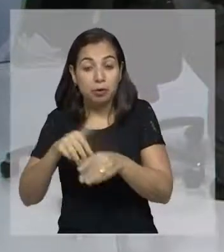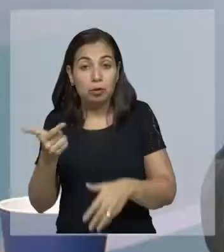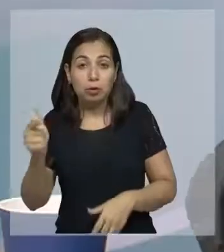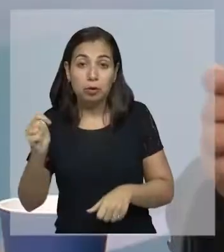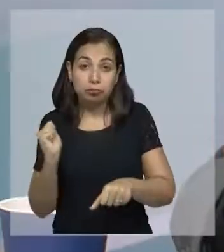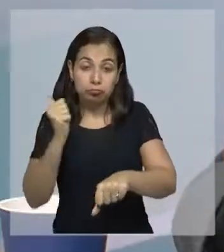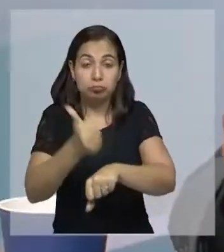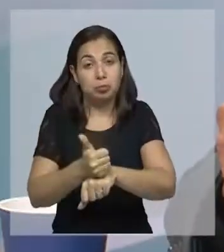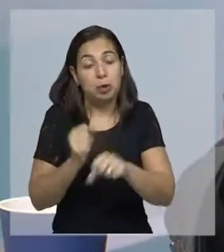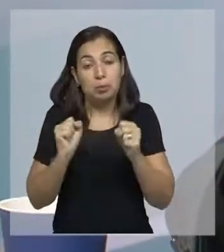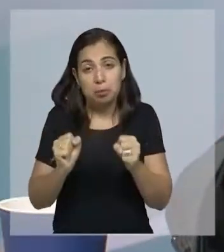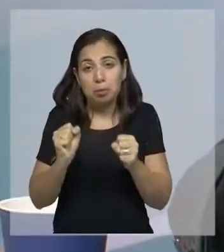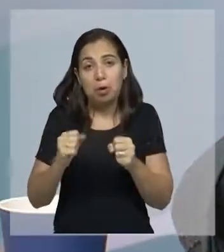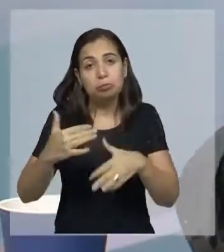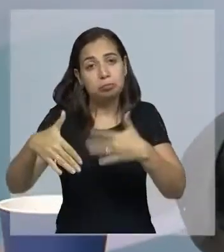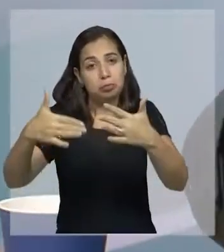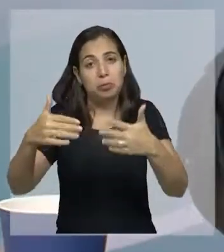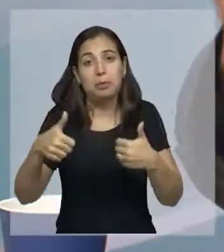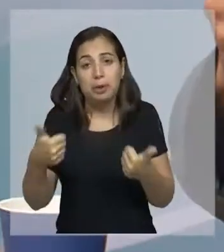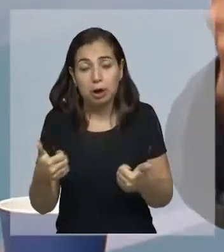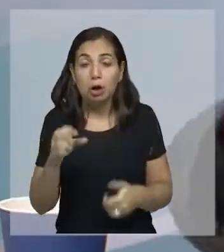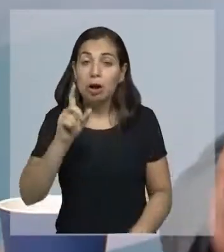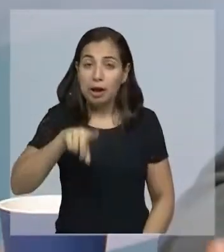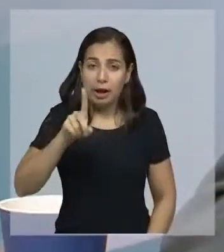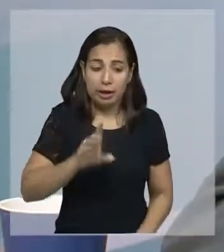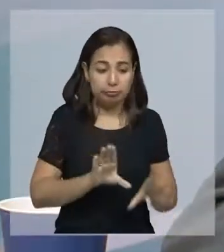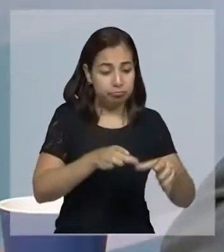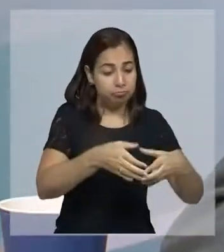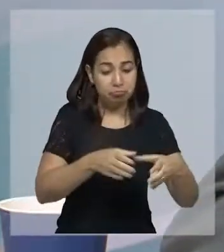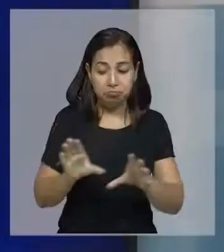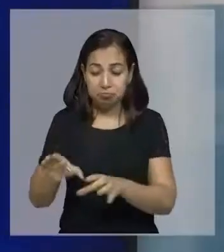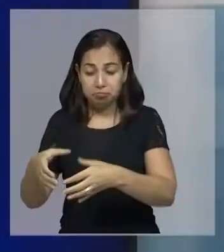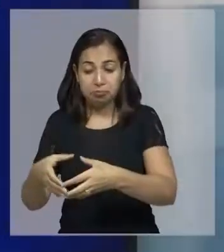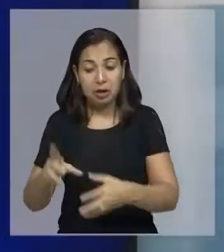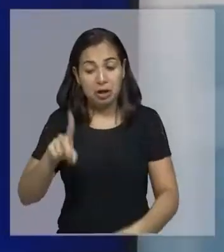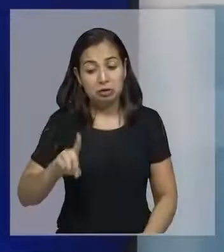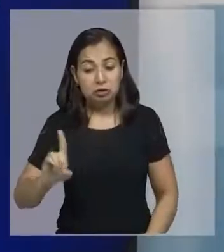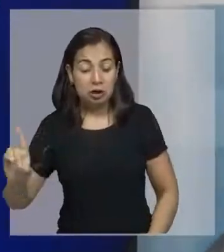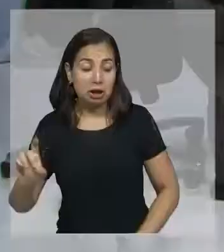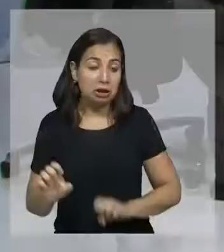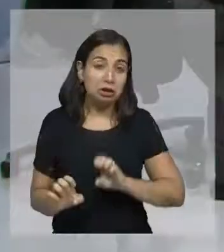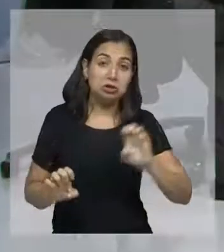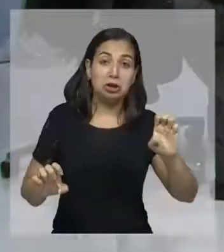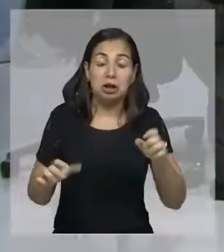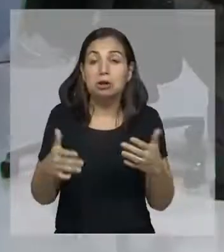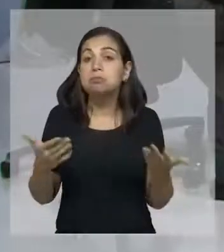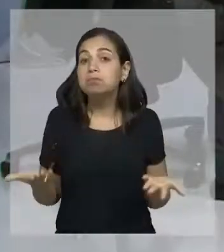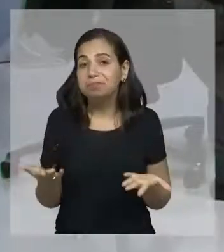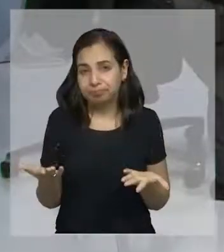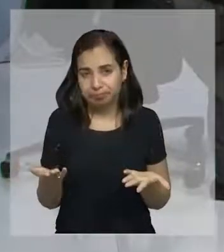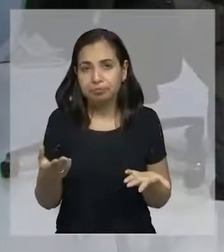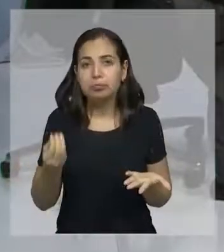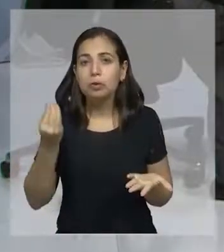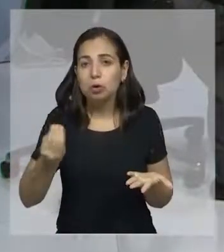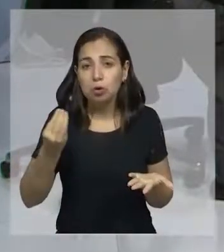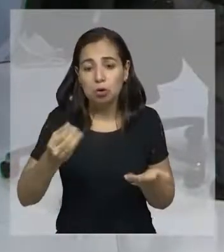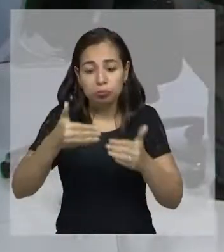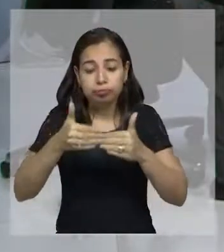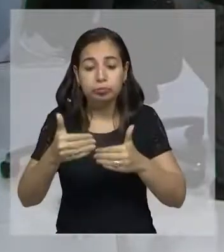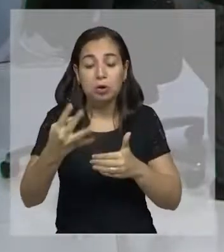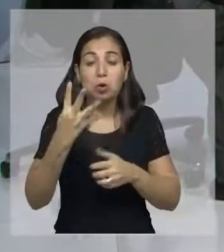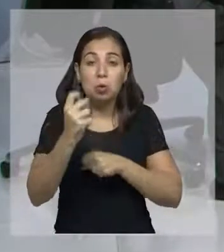ser a direita ou pode ser a esquerda, a governabilidade vai ser extremamente difícil, né? Então, essa certeza dos próximos 4 anos e dos próximos 8